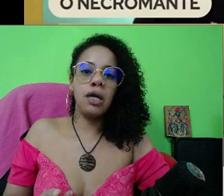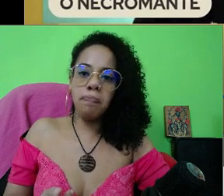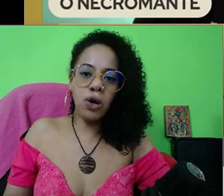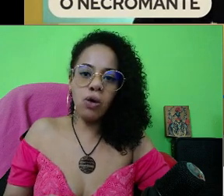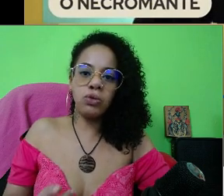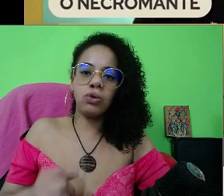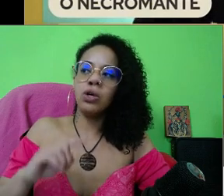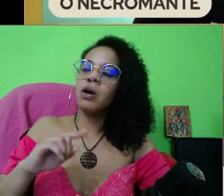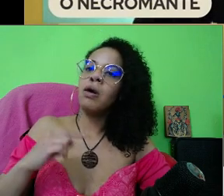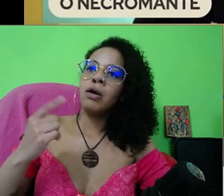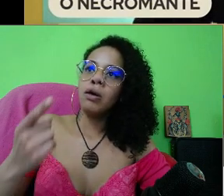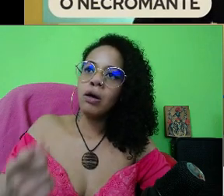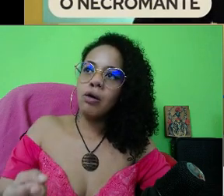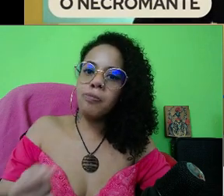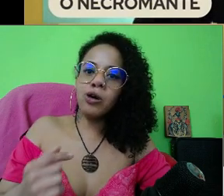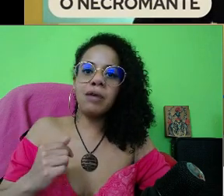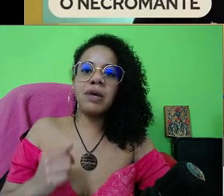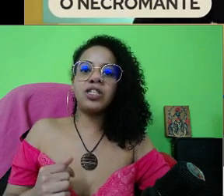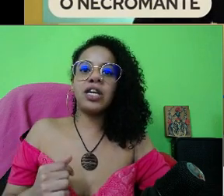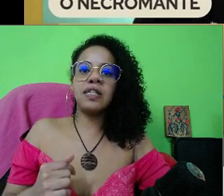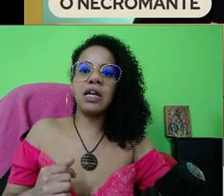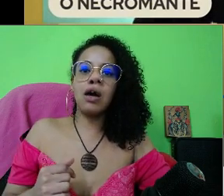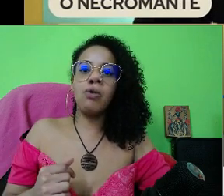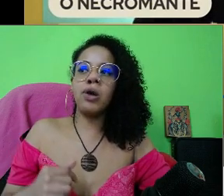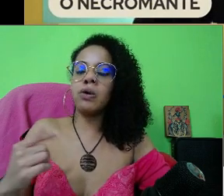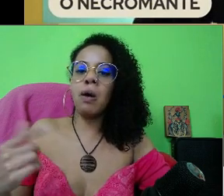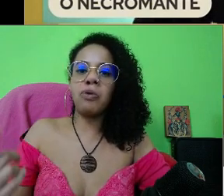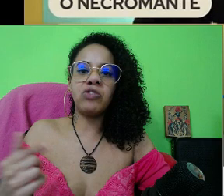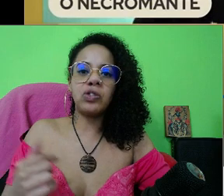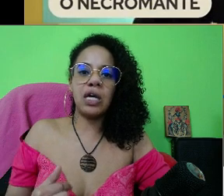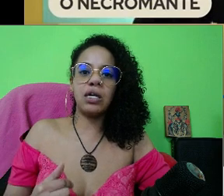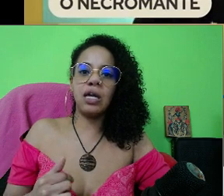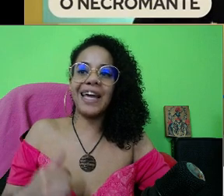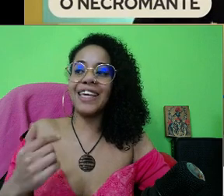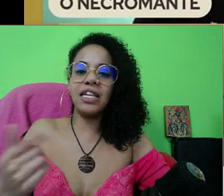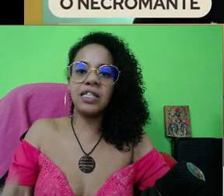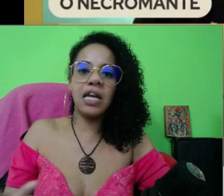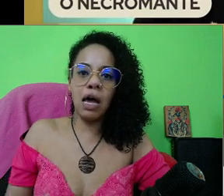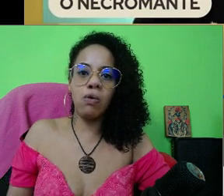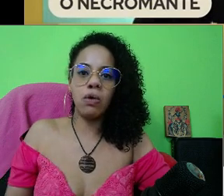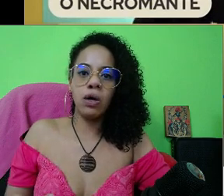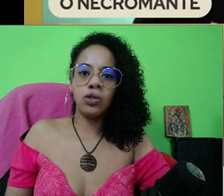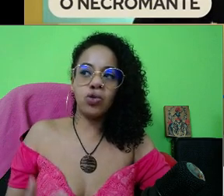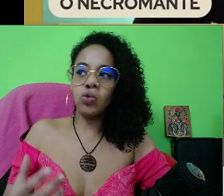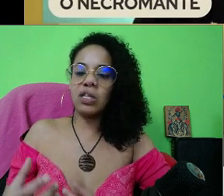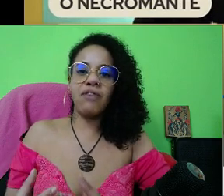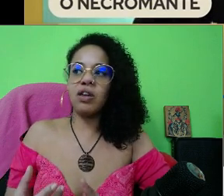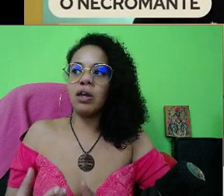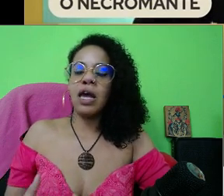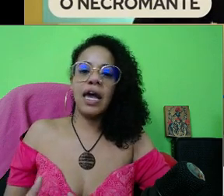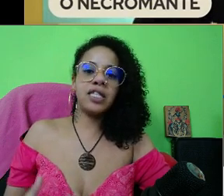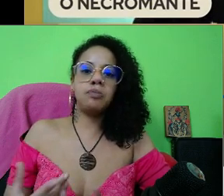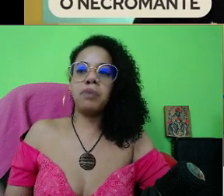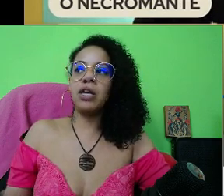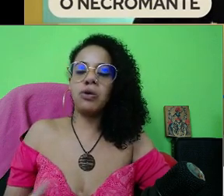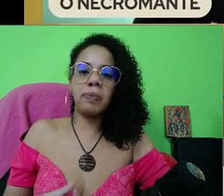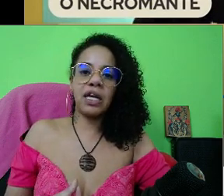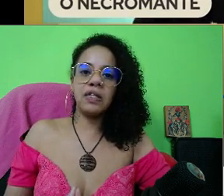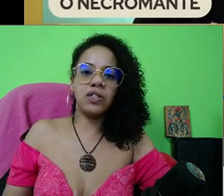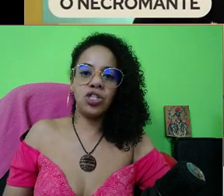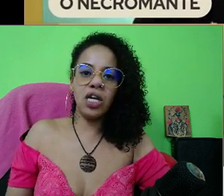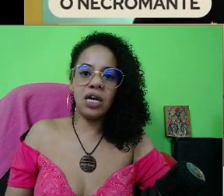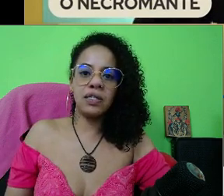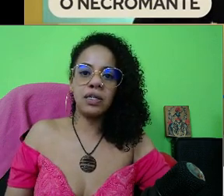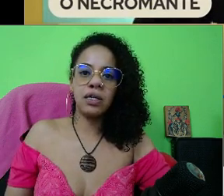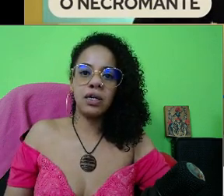e pronto o programa de quinzenal meu e com a professora Ana é quinzenal tu não teve respiro